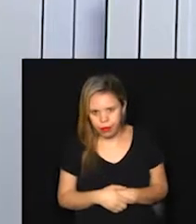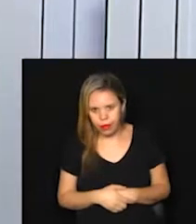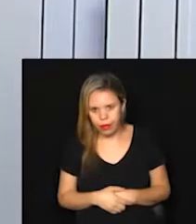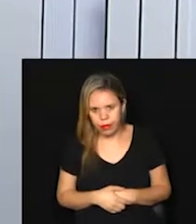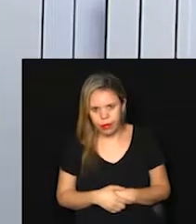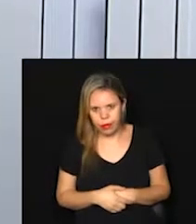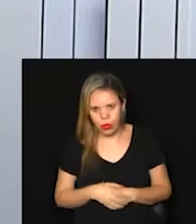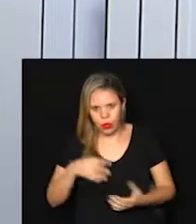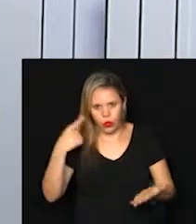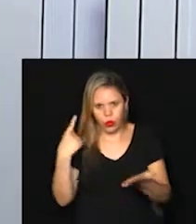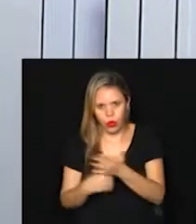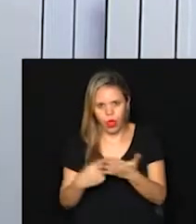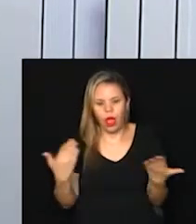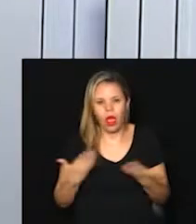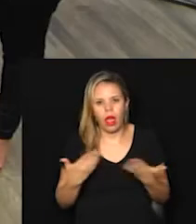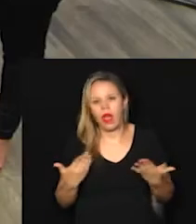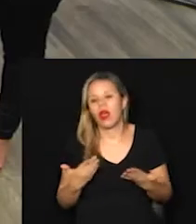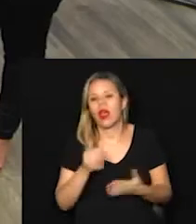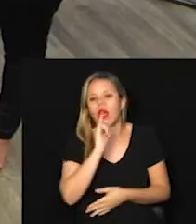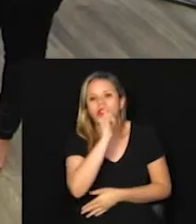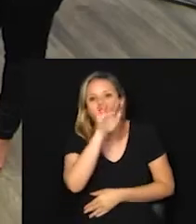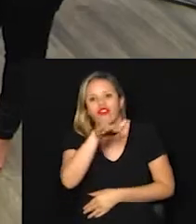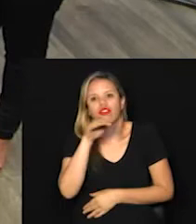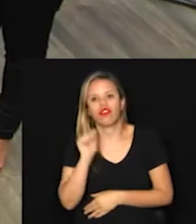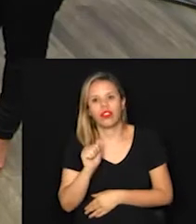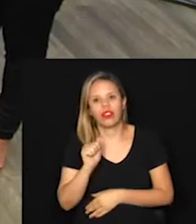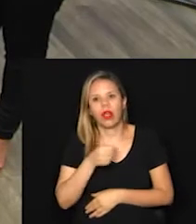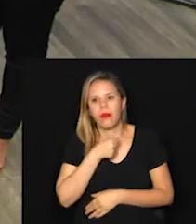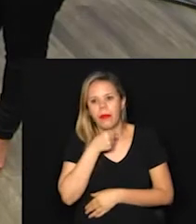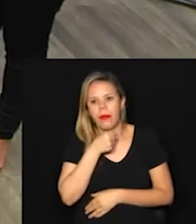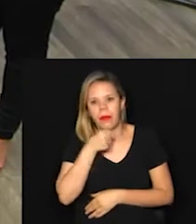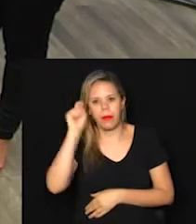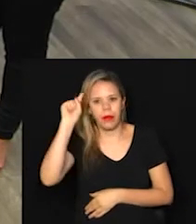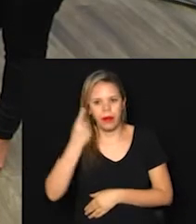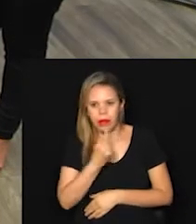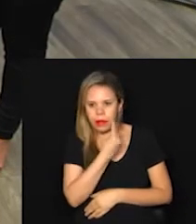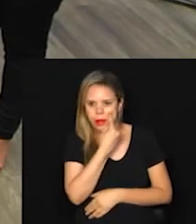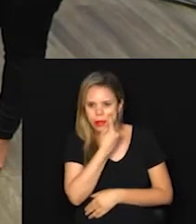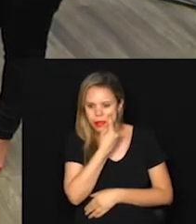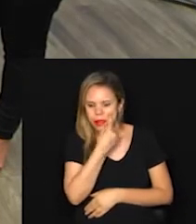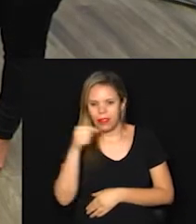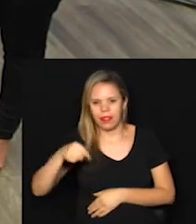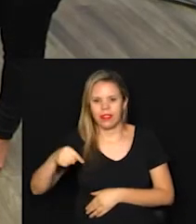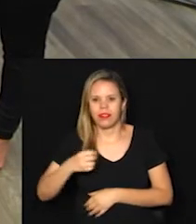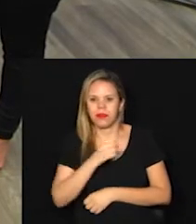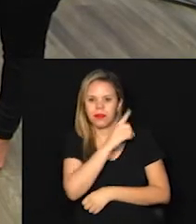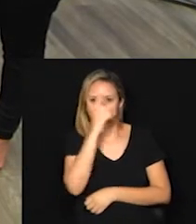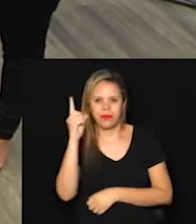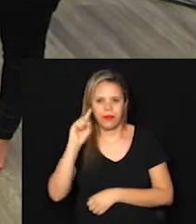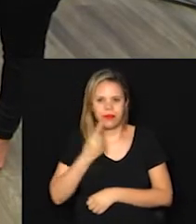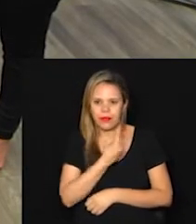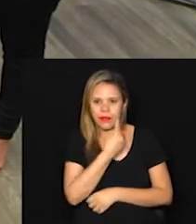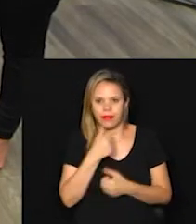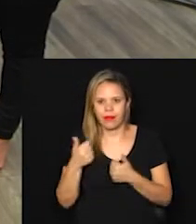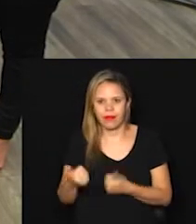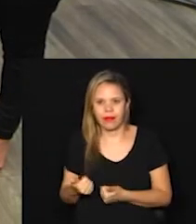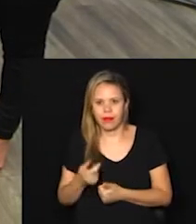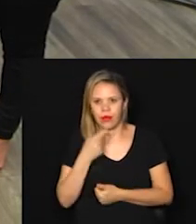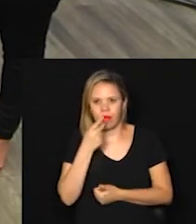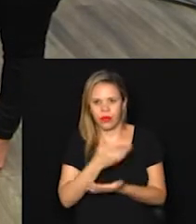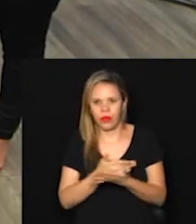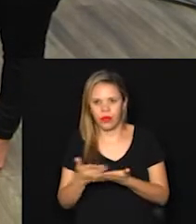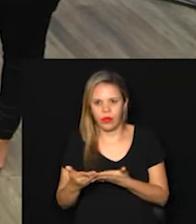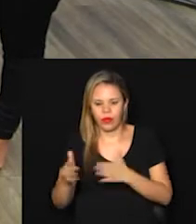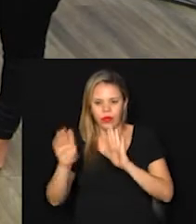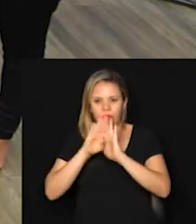como combinado, agora eu aciono a Mina Abreu, que já está aqui nos nossos estúdios. Bom dia, Mina Abreu. Eu falei desde o início